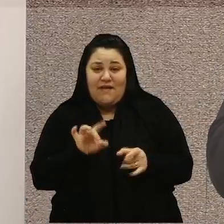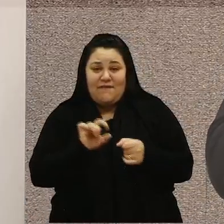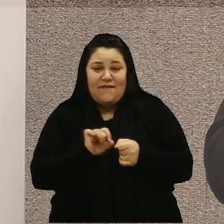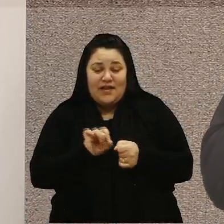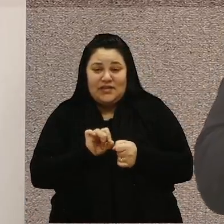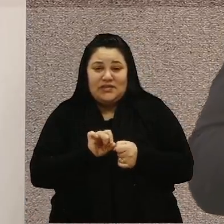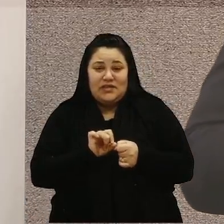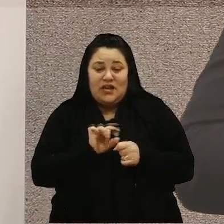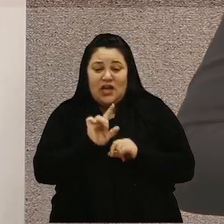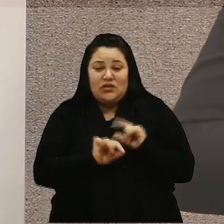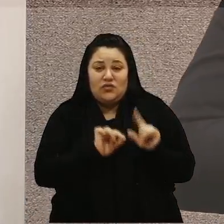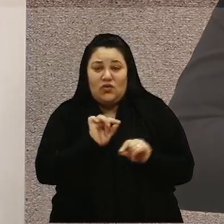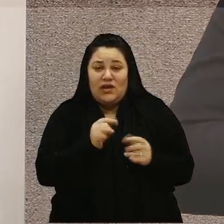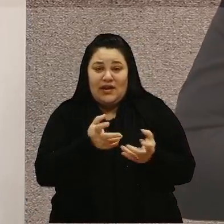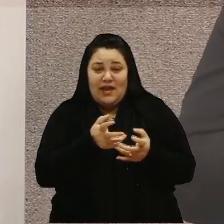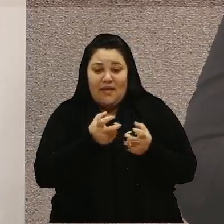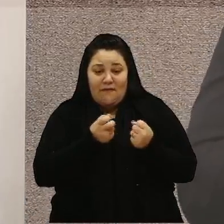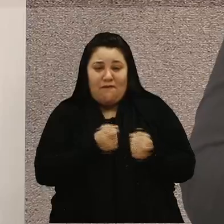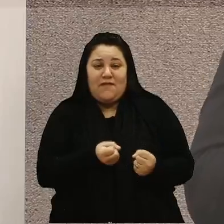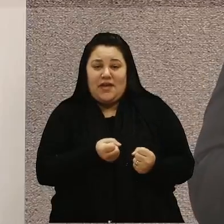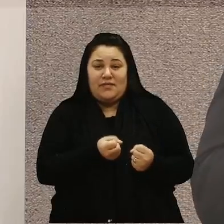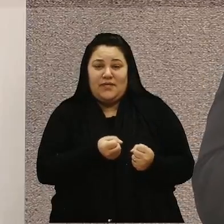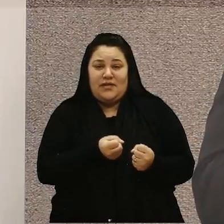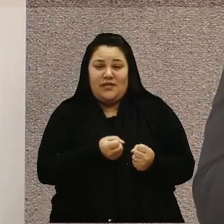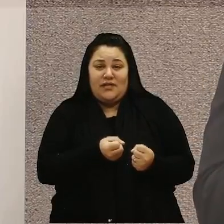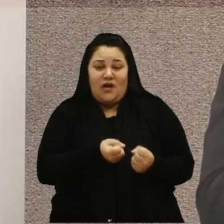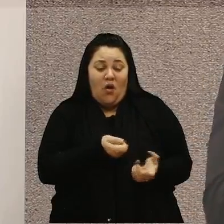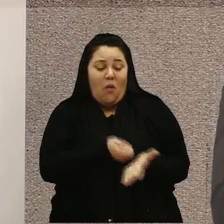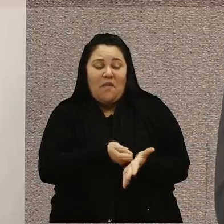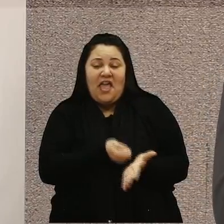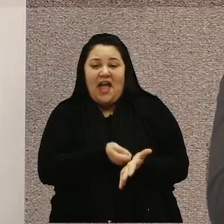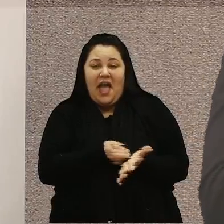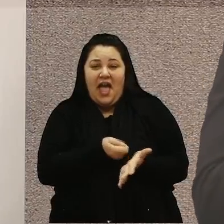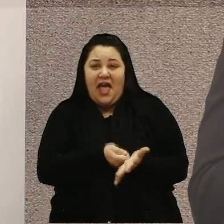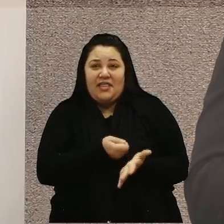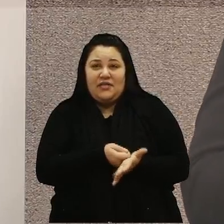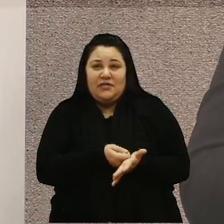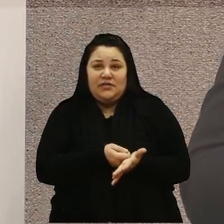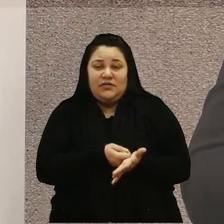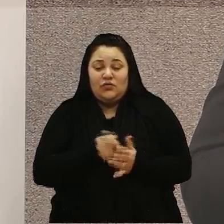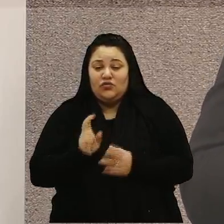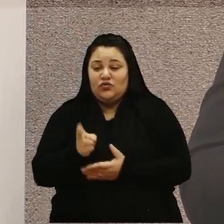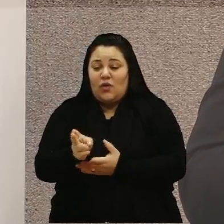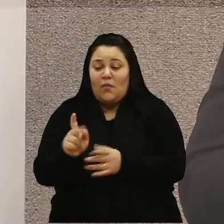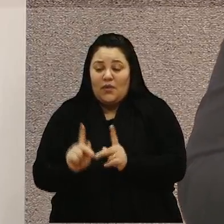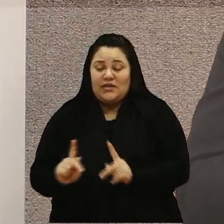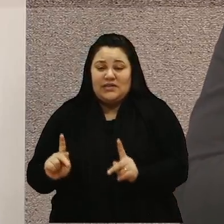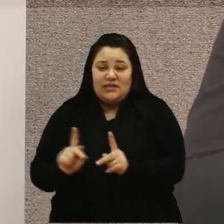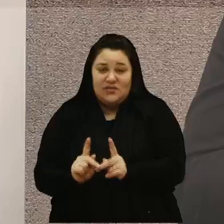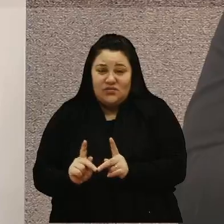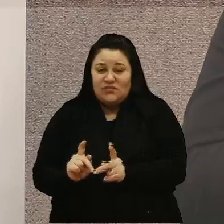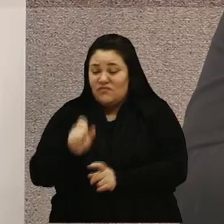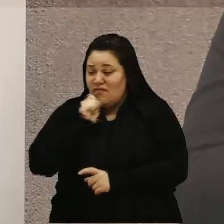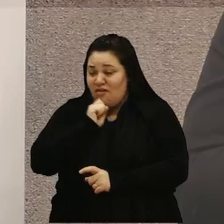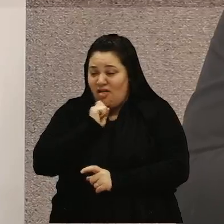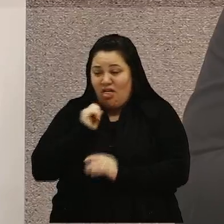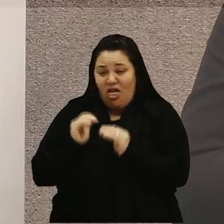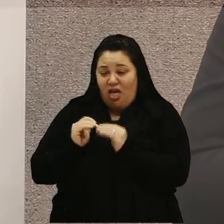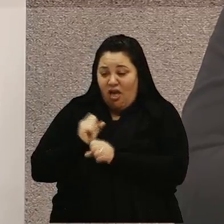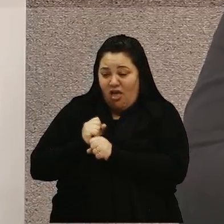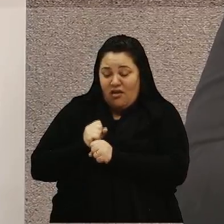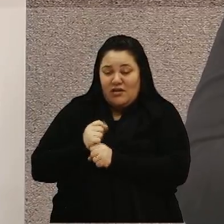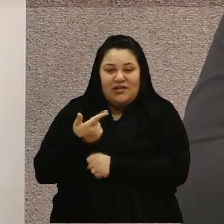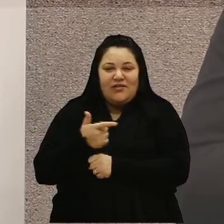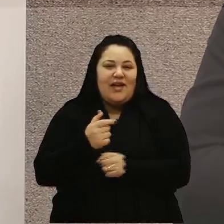classe presa no cabresto, manter esse povo lá na Idade da Pedra, não permitir que o povo possa ter as suas escolhas, possa ter a sua